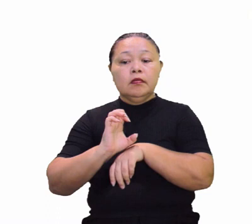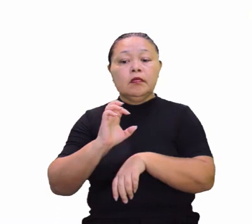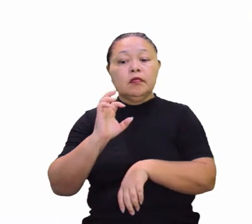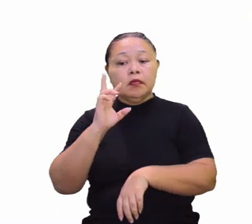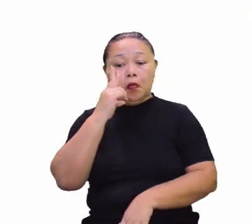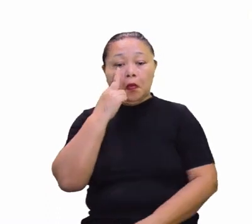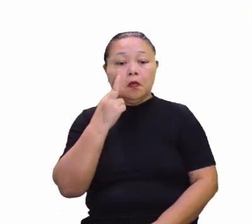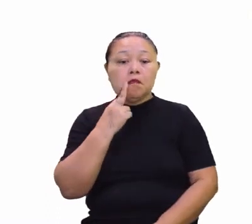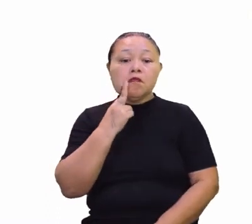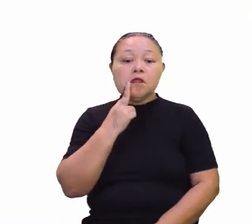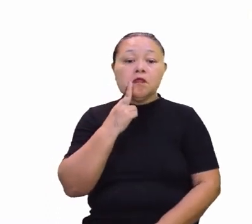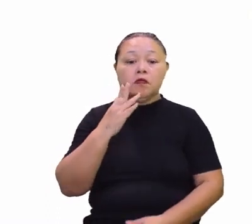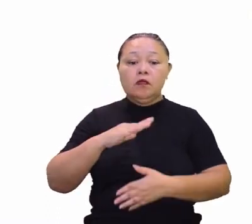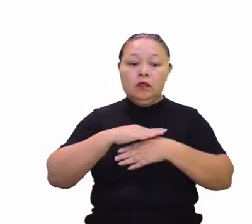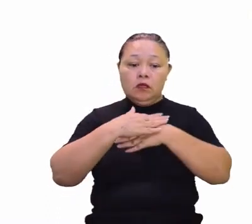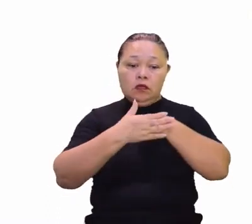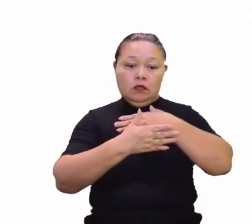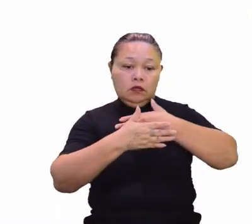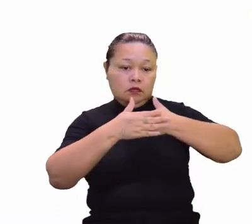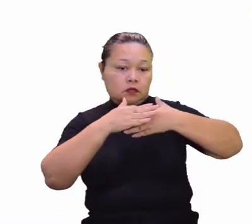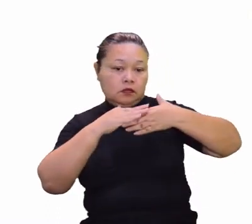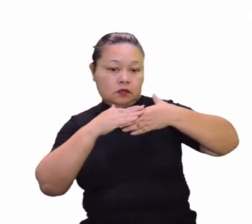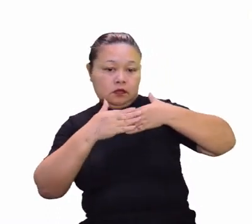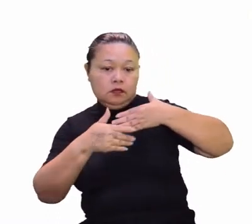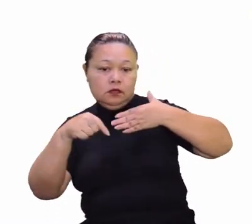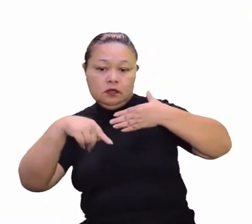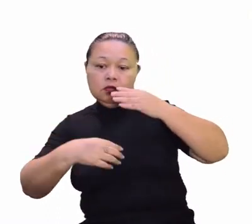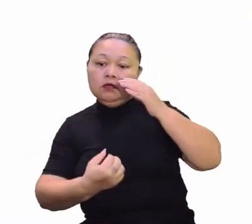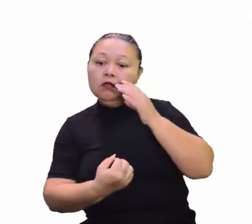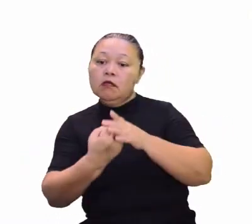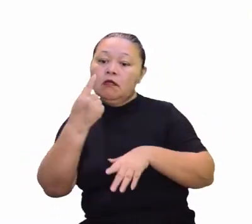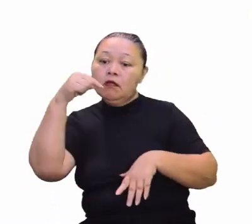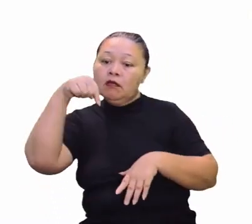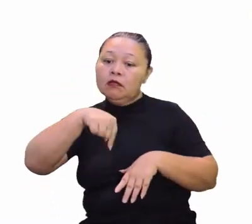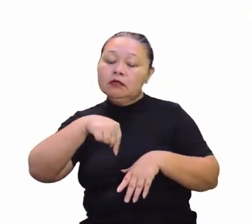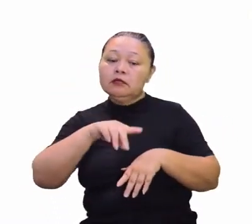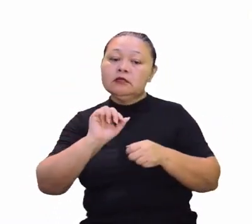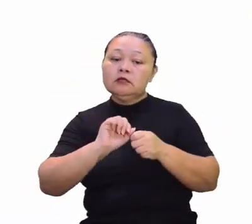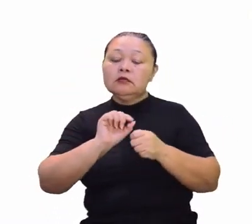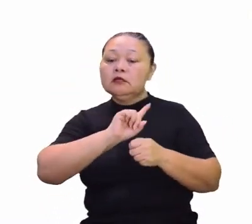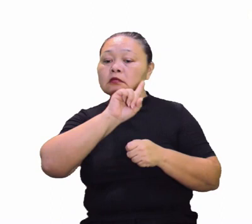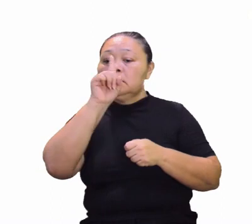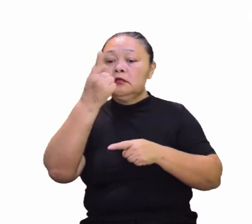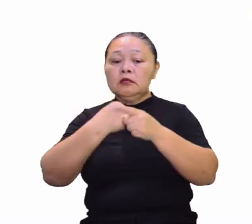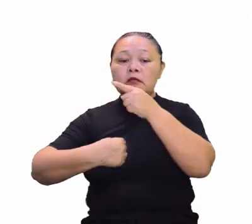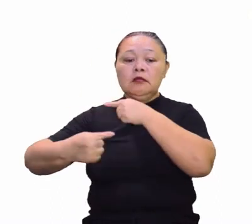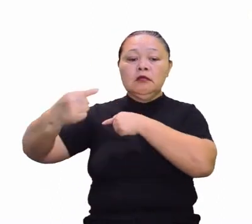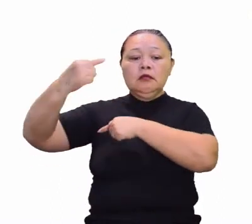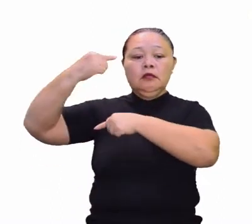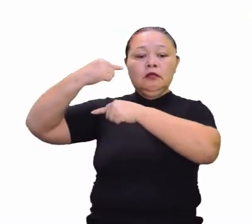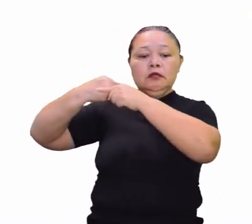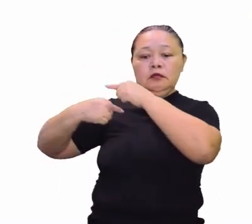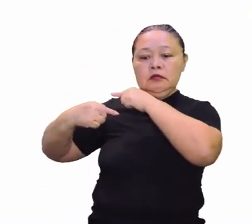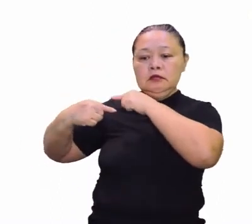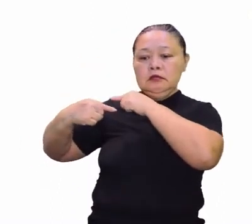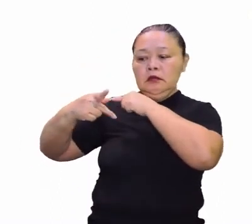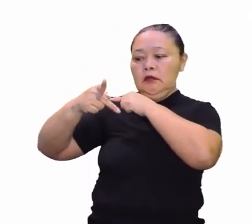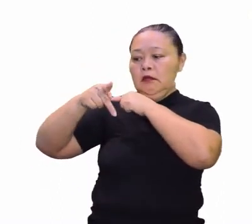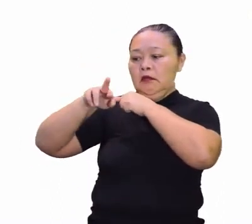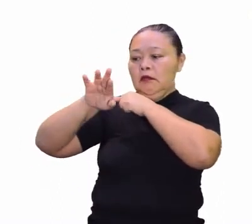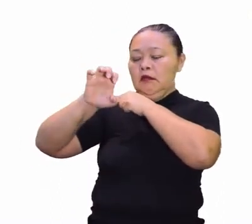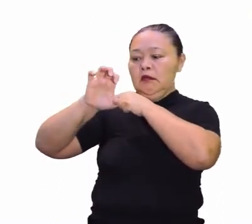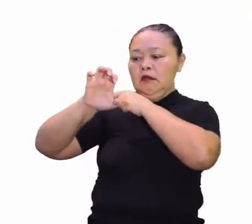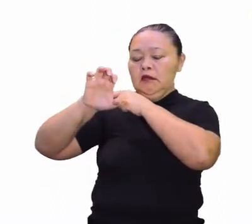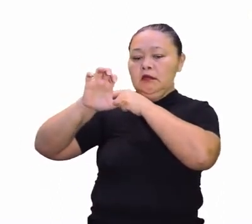essas plataformas de escudo foram criadas aqui em Rondônia ainda, lá no pré-cambriano. Se você pegar